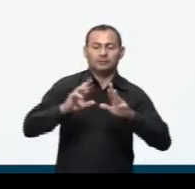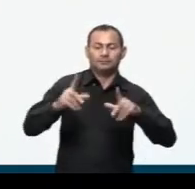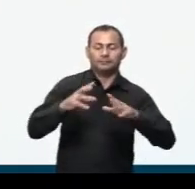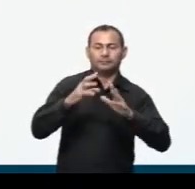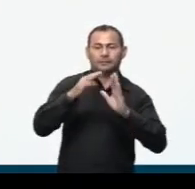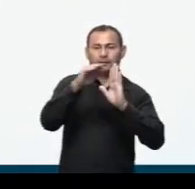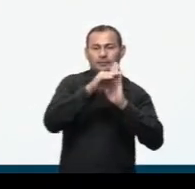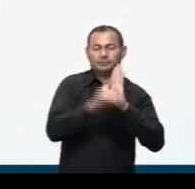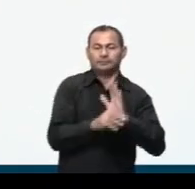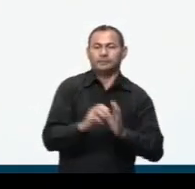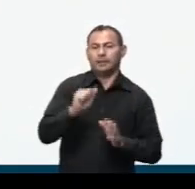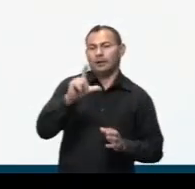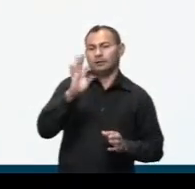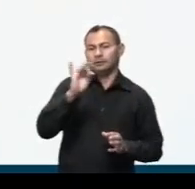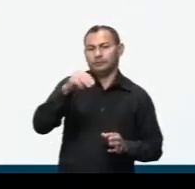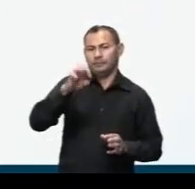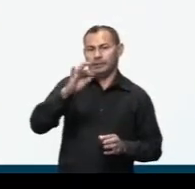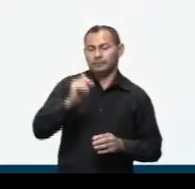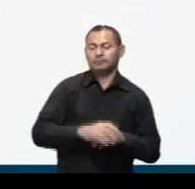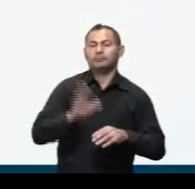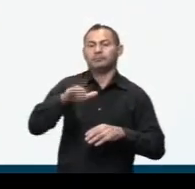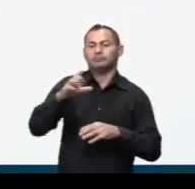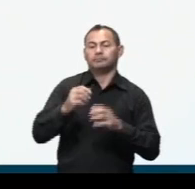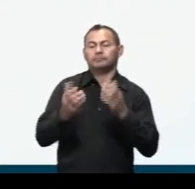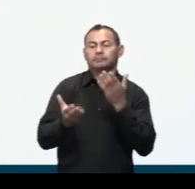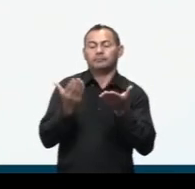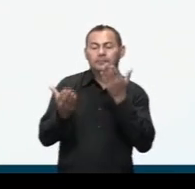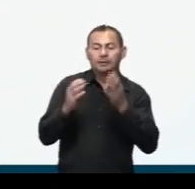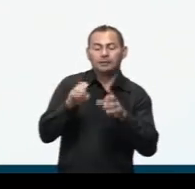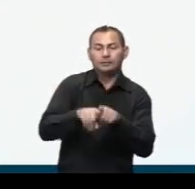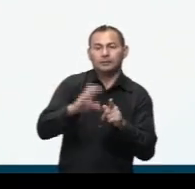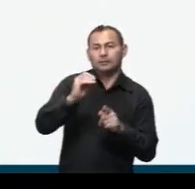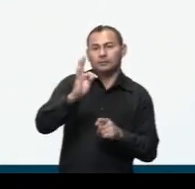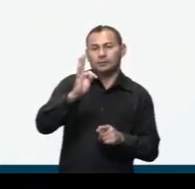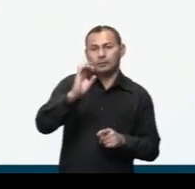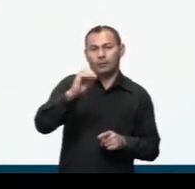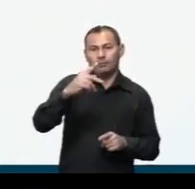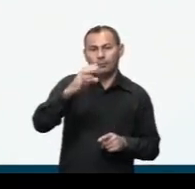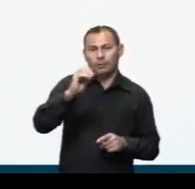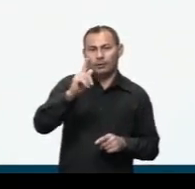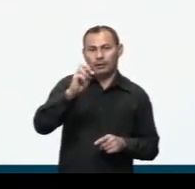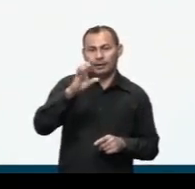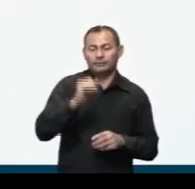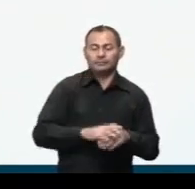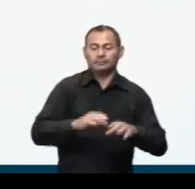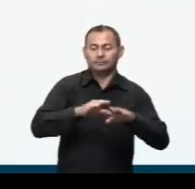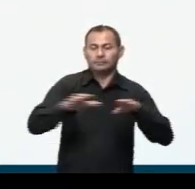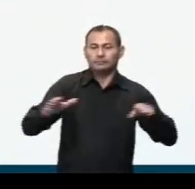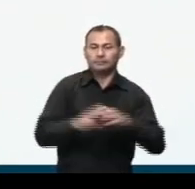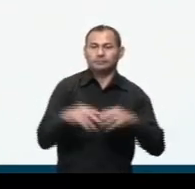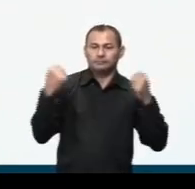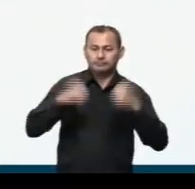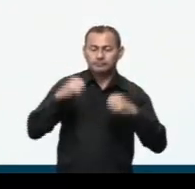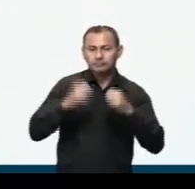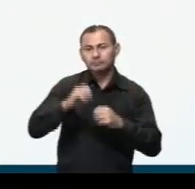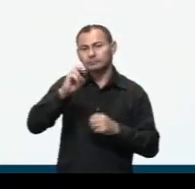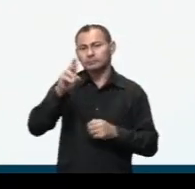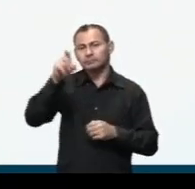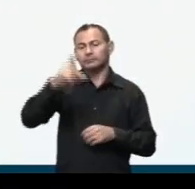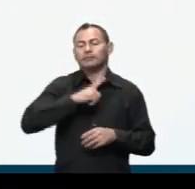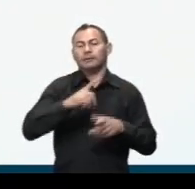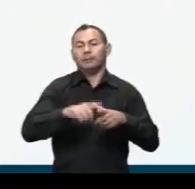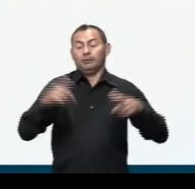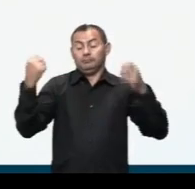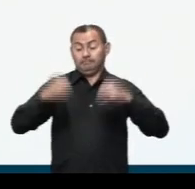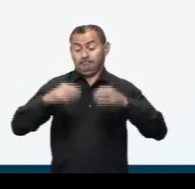Referencial planimétrico e altimétrico. Ele é barato comparado com o topográfico, tá? Estabilidade e precisão, ou seja, eu tenho